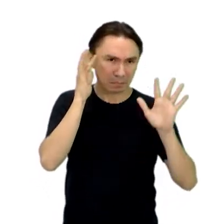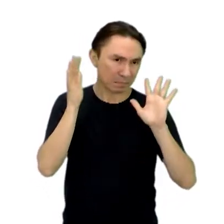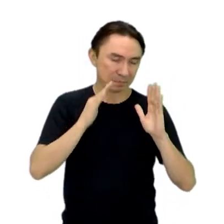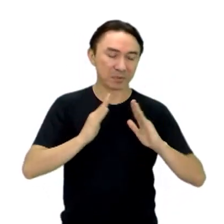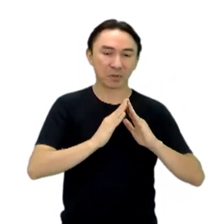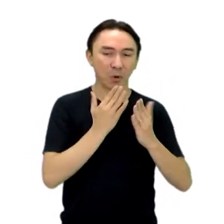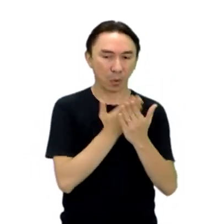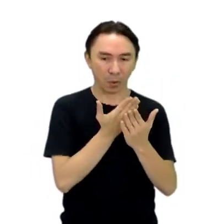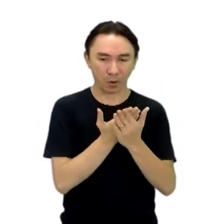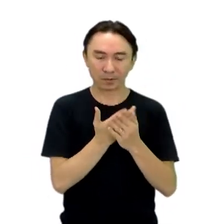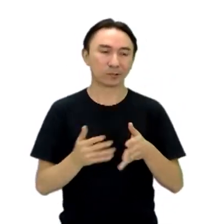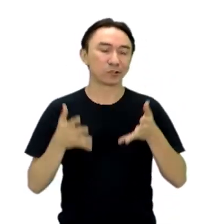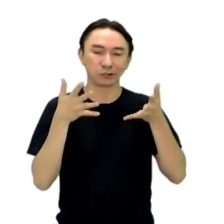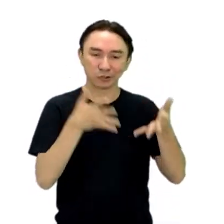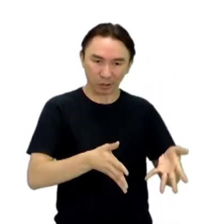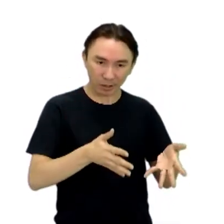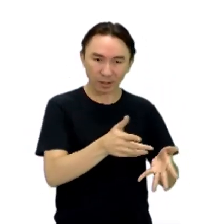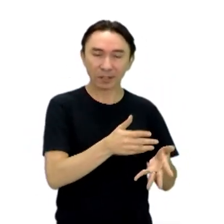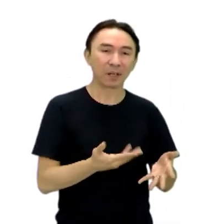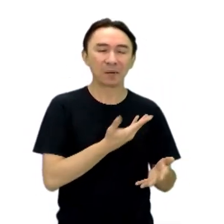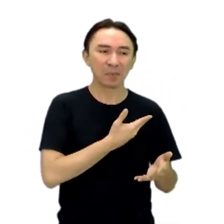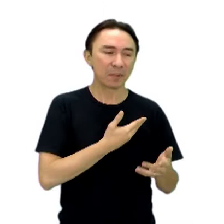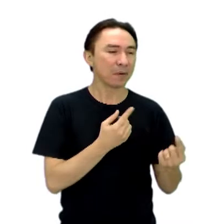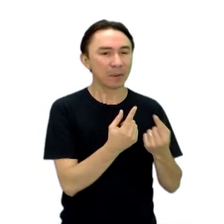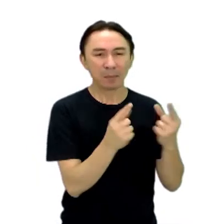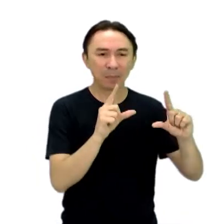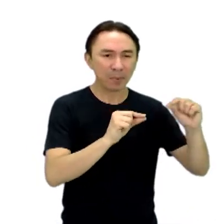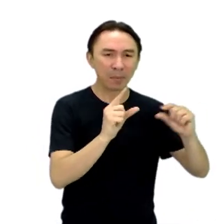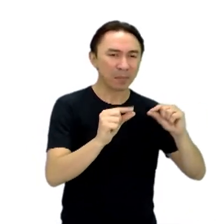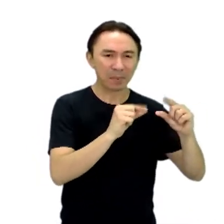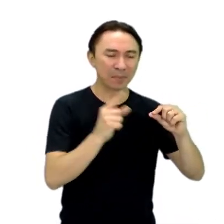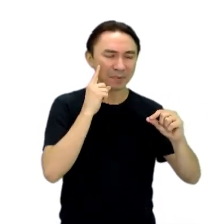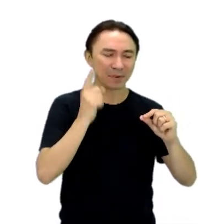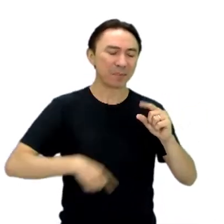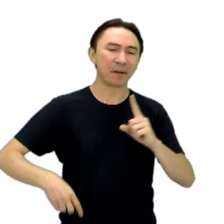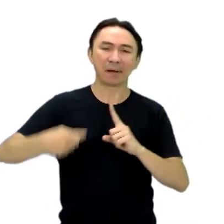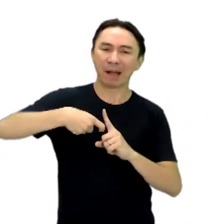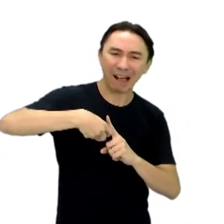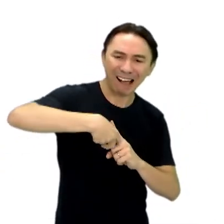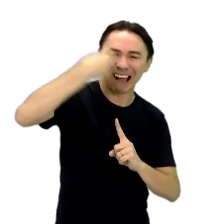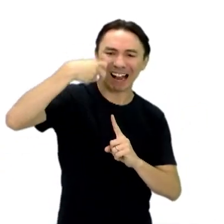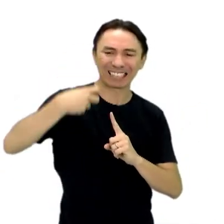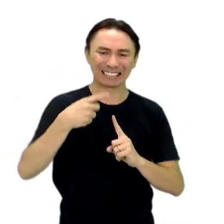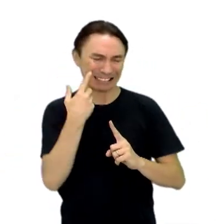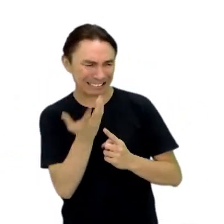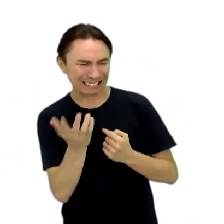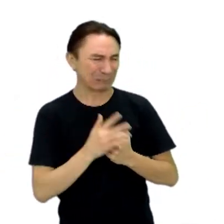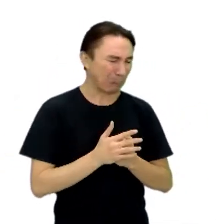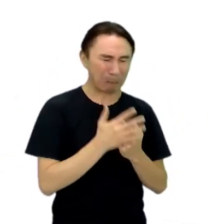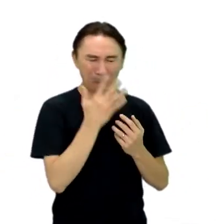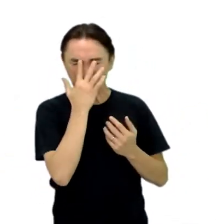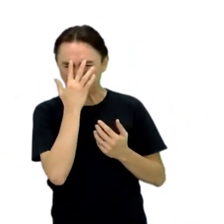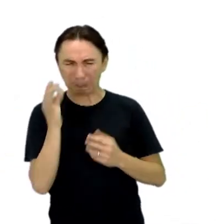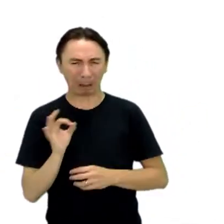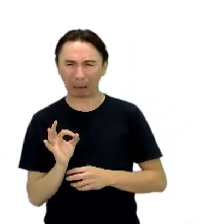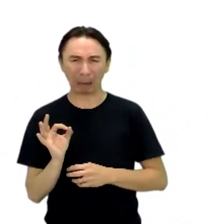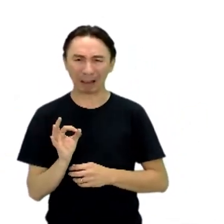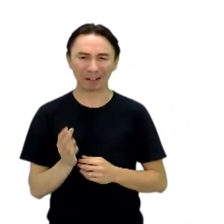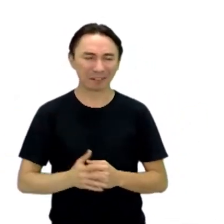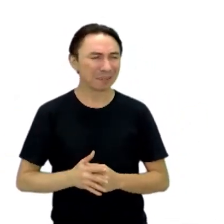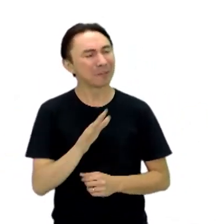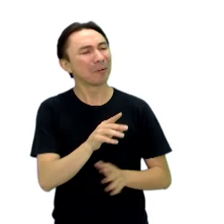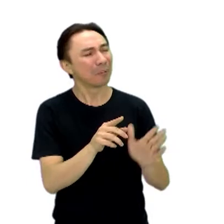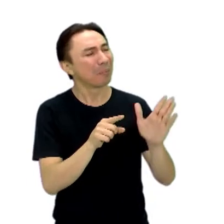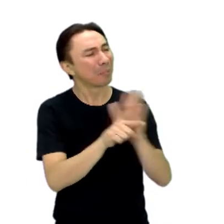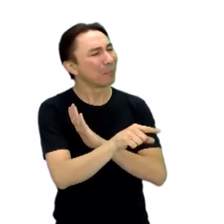e todos os seus colegas estão comentando sobre hackers, crackers, e você não está entendendo nada. Aí você pergunta de onde é que